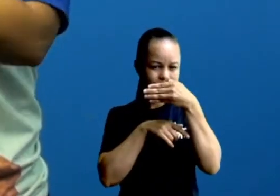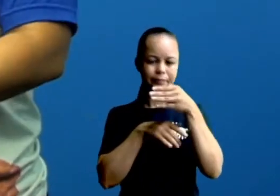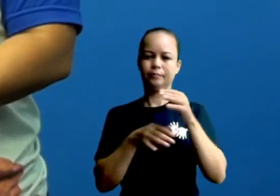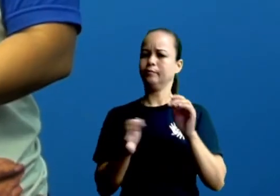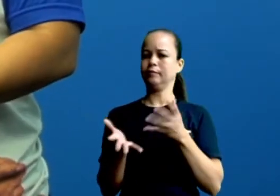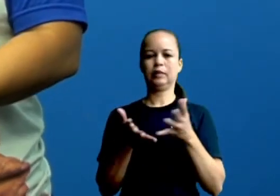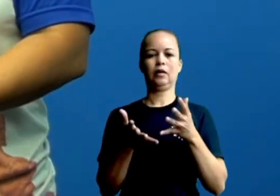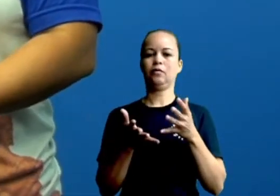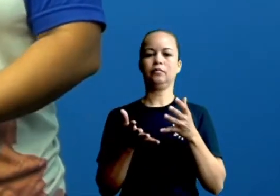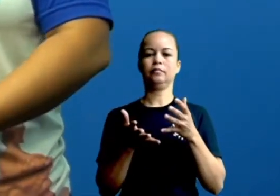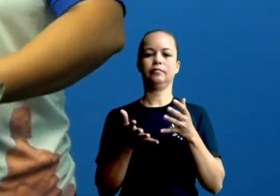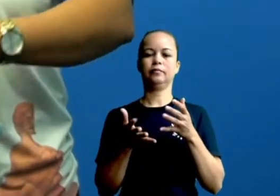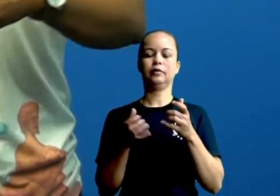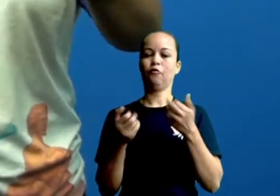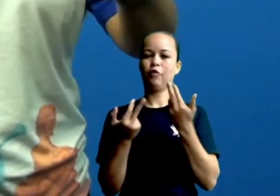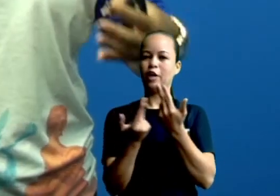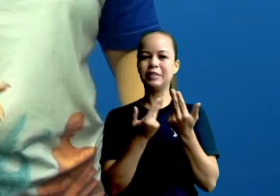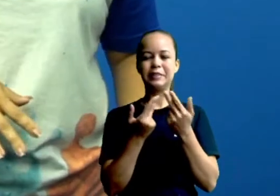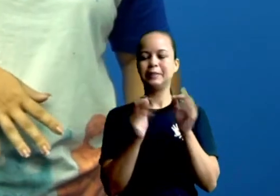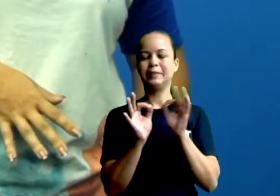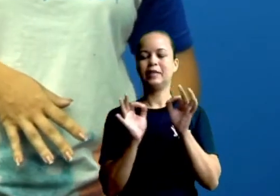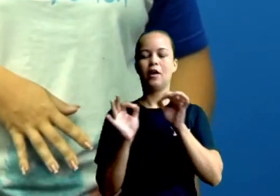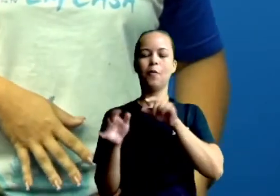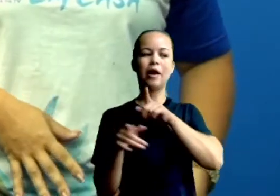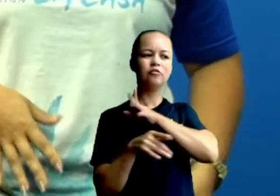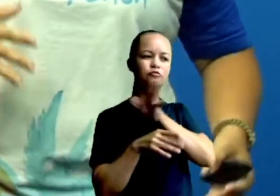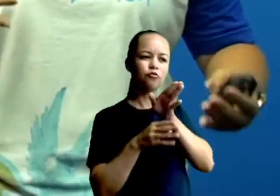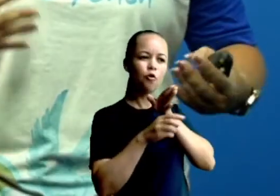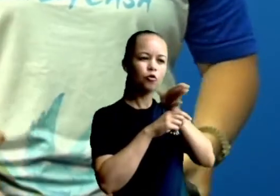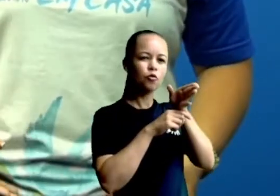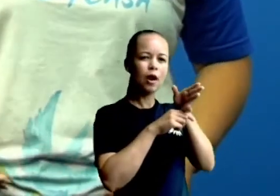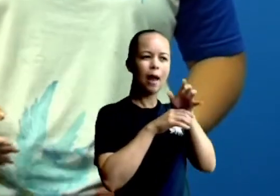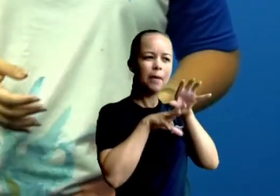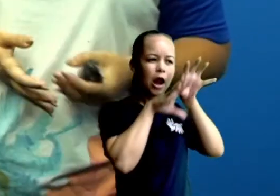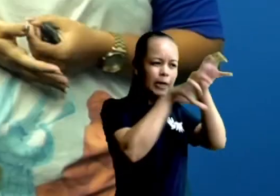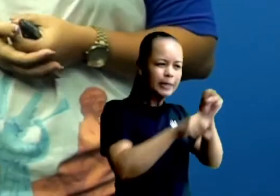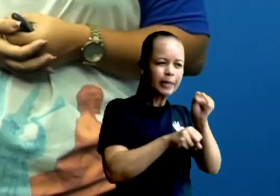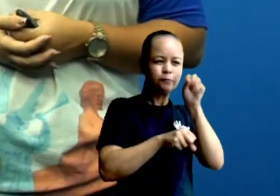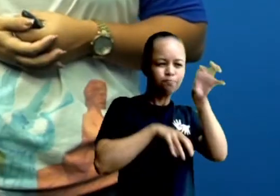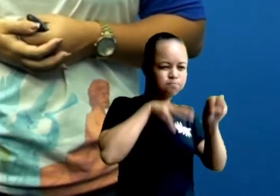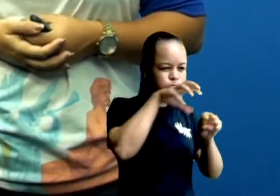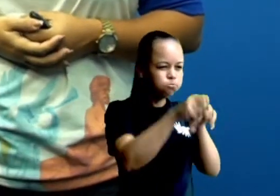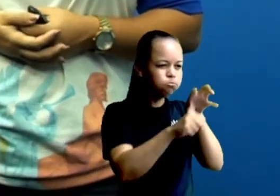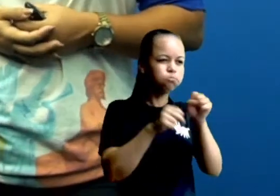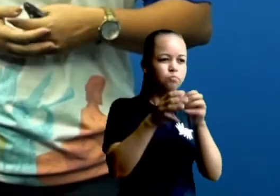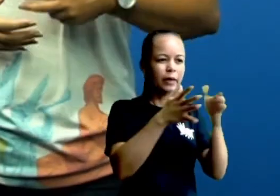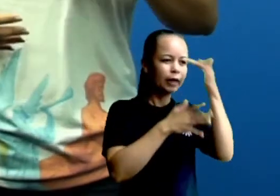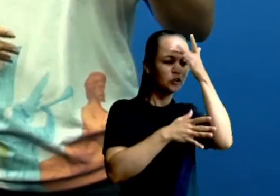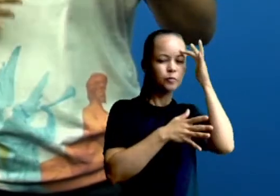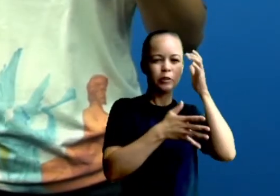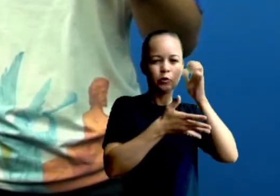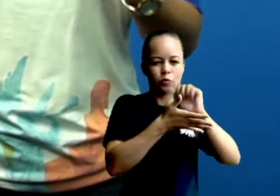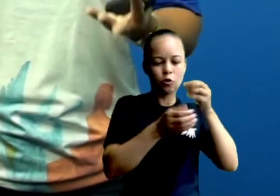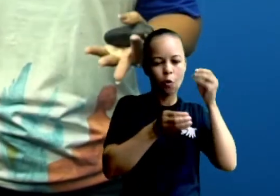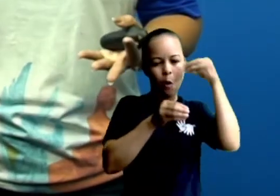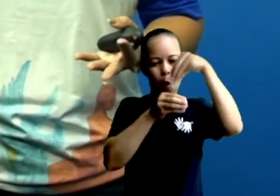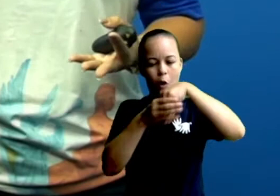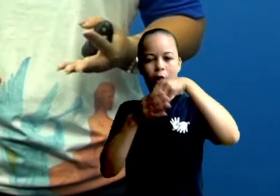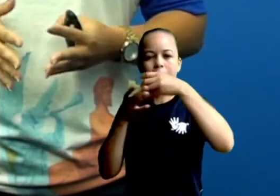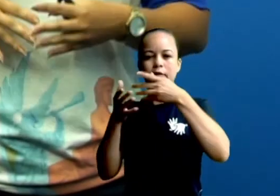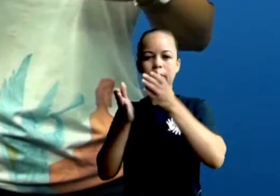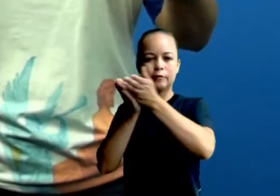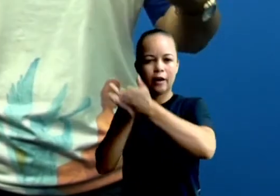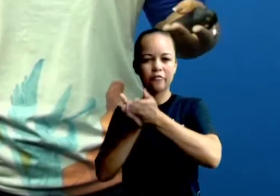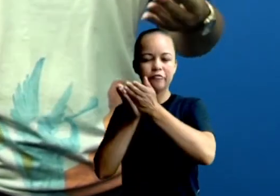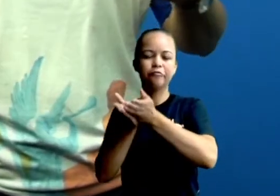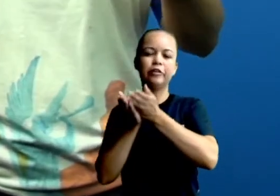simplesmente sequestraram aquelas pessoas, colocaram em grandes navios e trouxeram aquelas pessoas para cá. Aquelas pessoas tinham vida